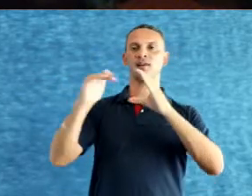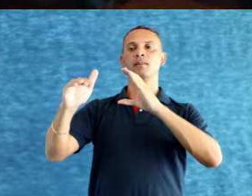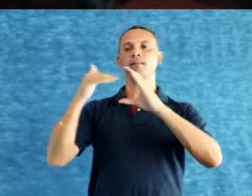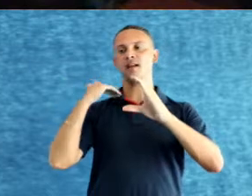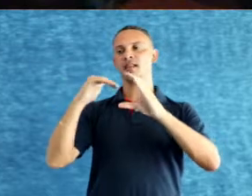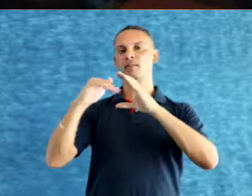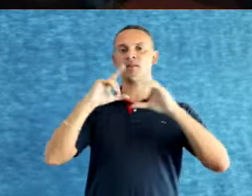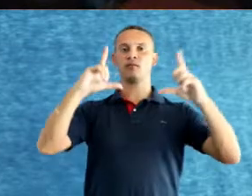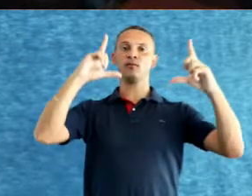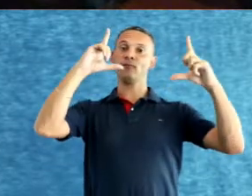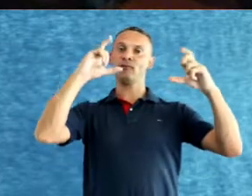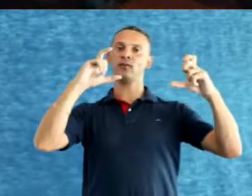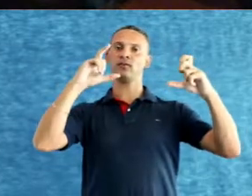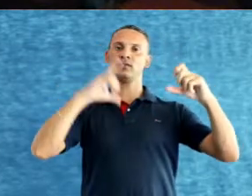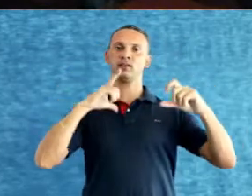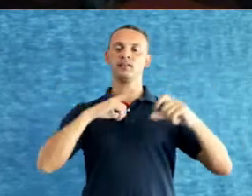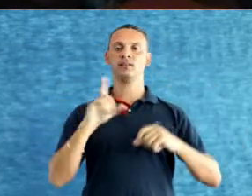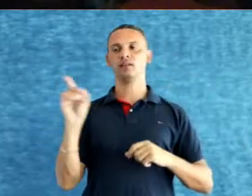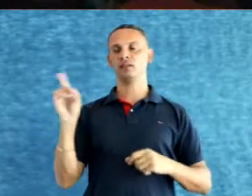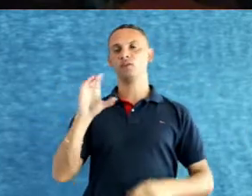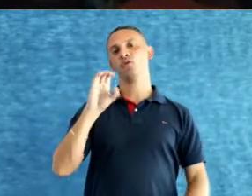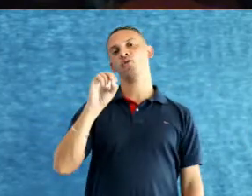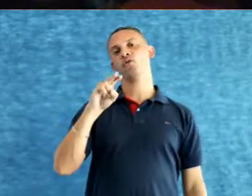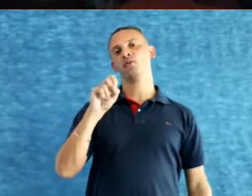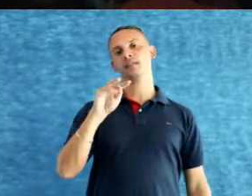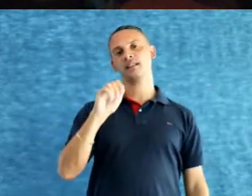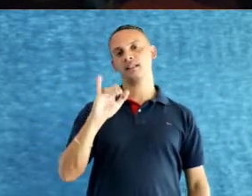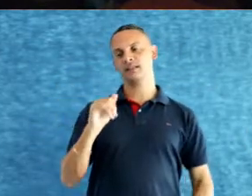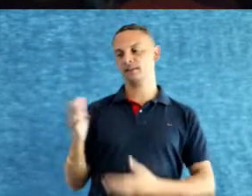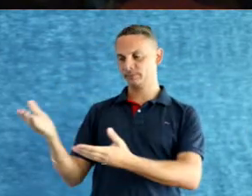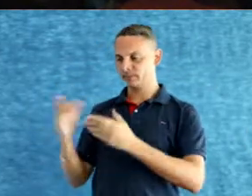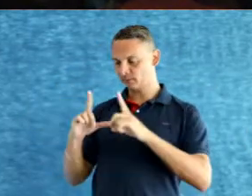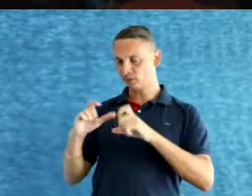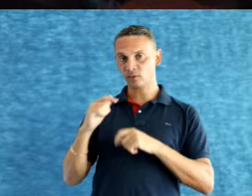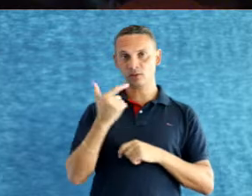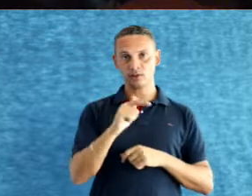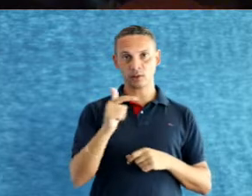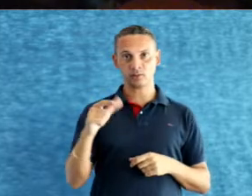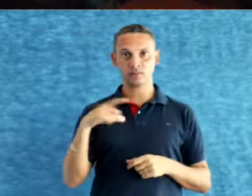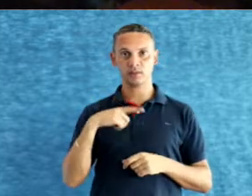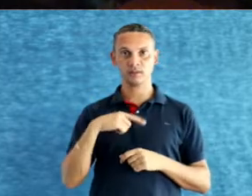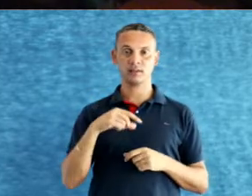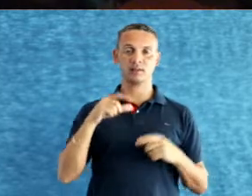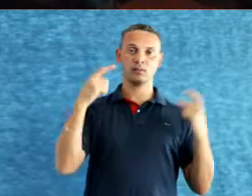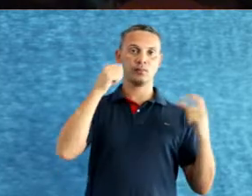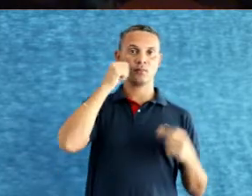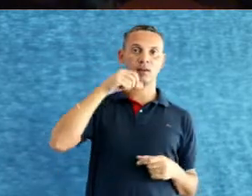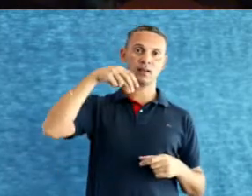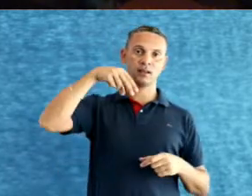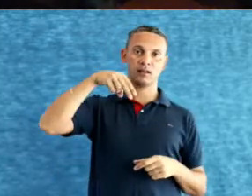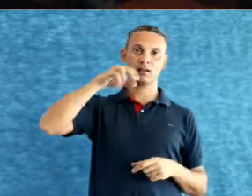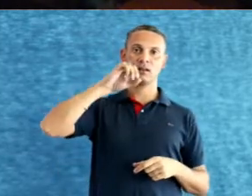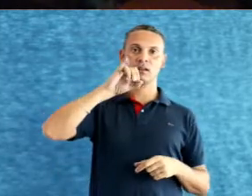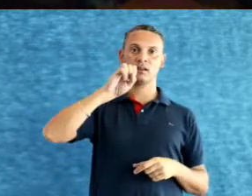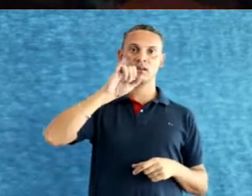então, colocar a foto correta. E, provavelmente, isso acontece com muita gente. Vai ao Google e a foto que está lá